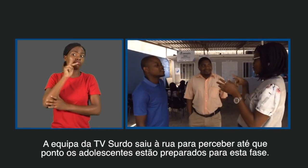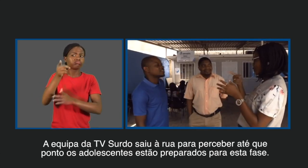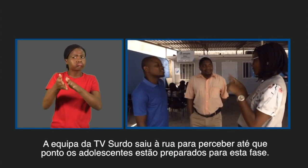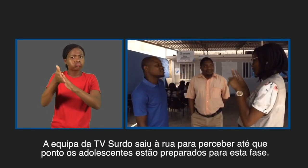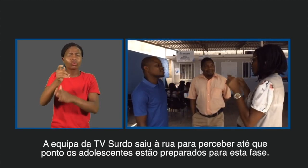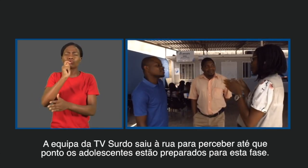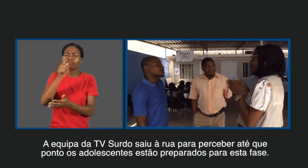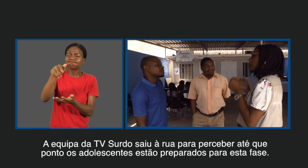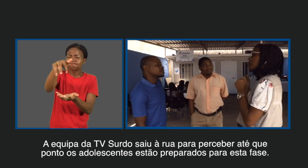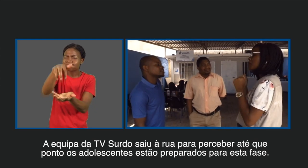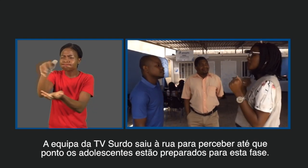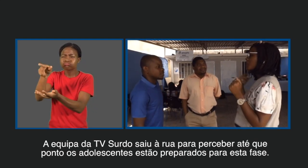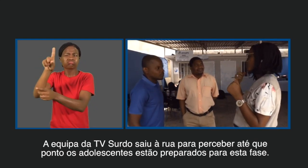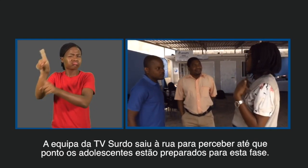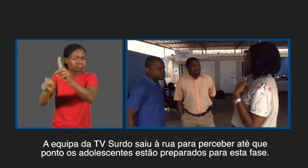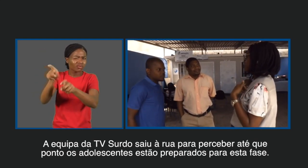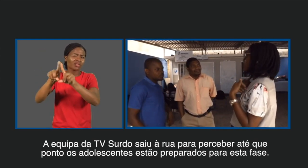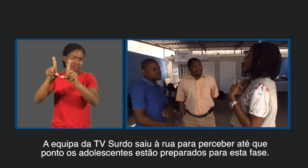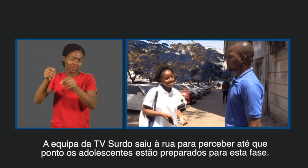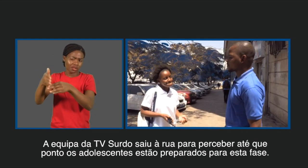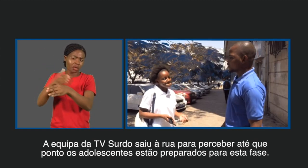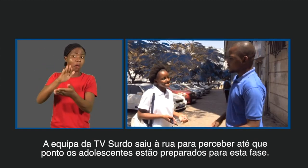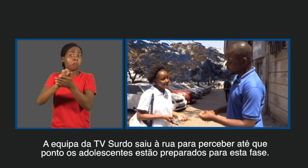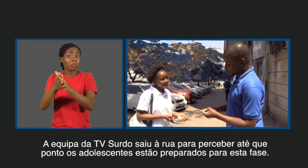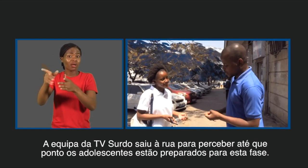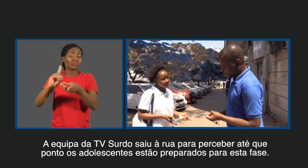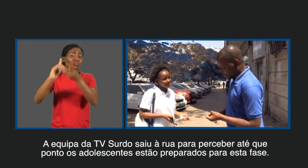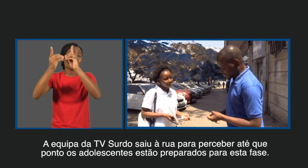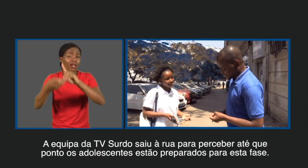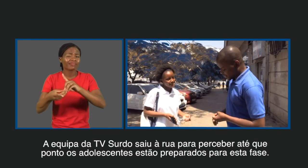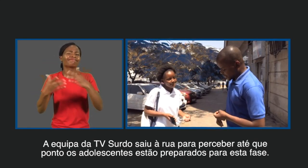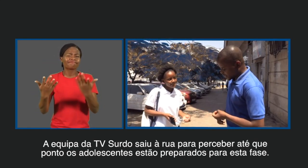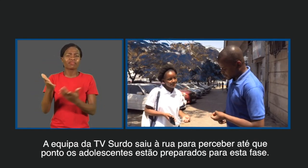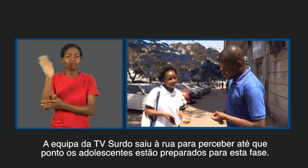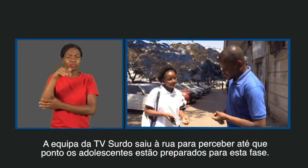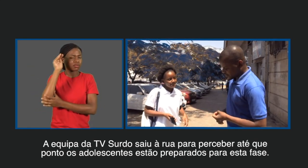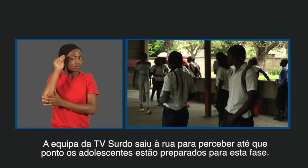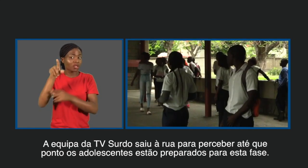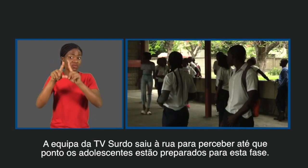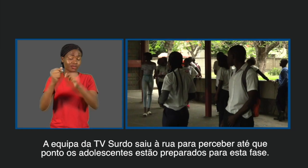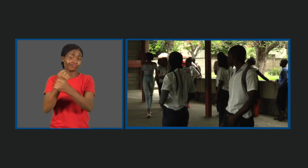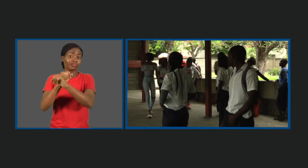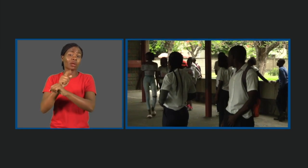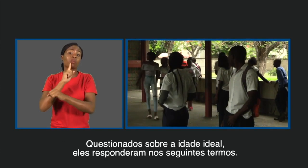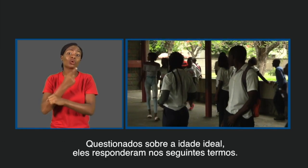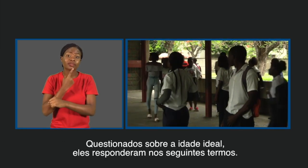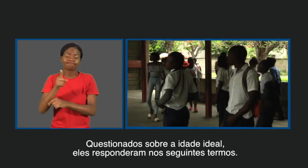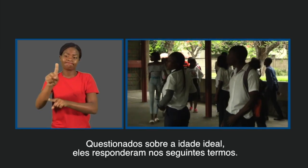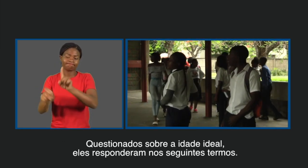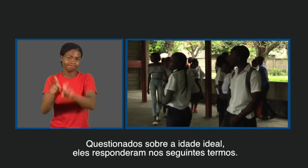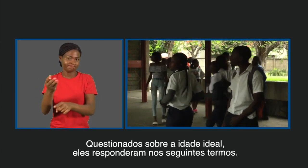equipa da TV Surdo saiu à rua para compreender até que pontos adolescentes estão preparados para esta fase